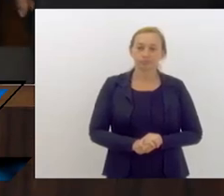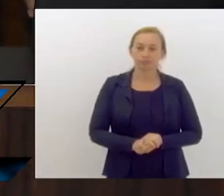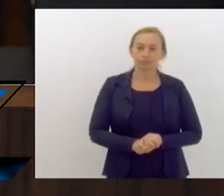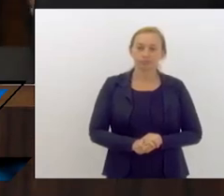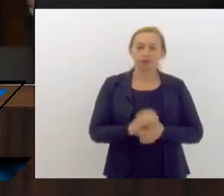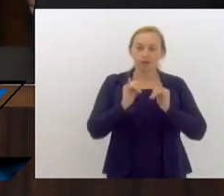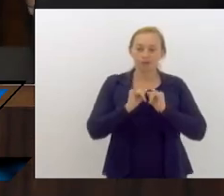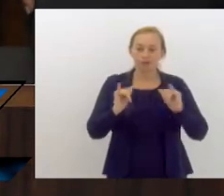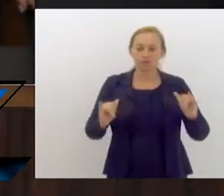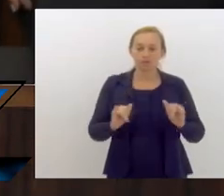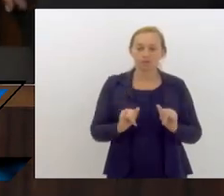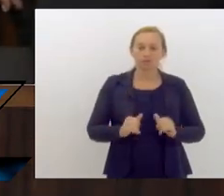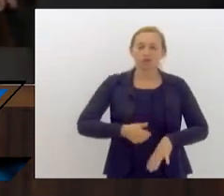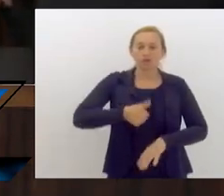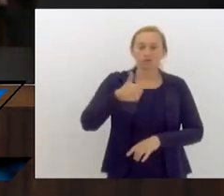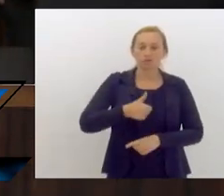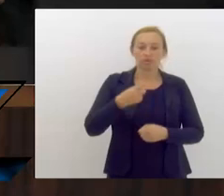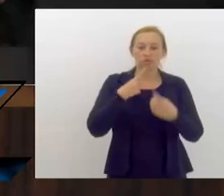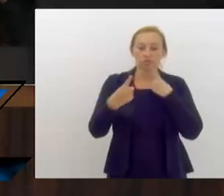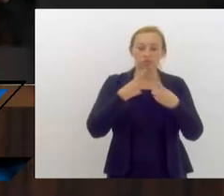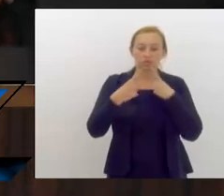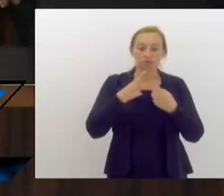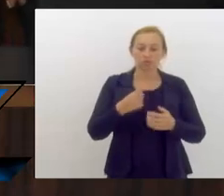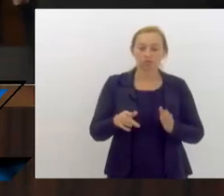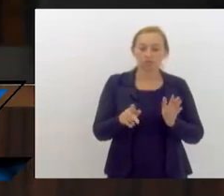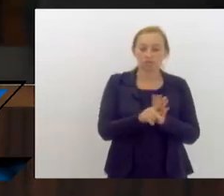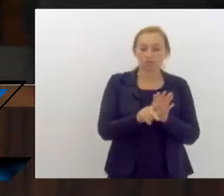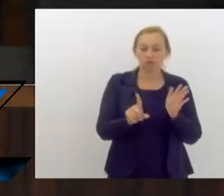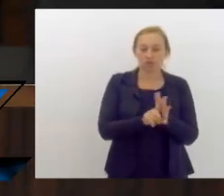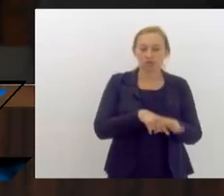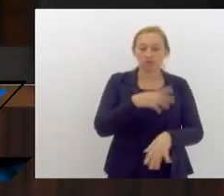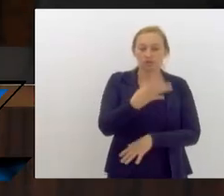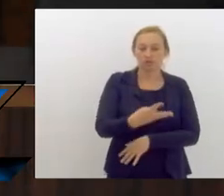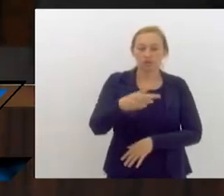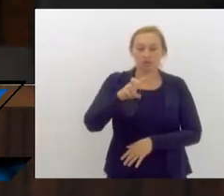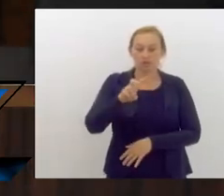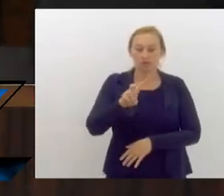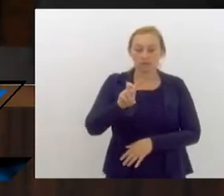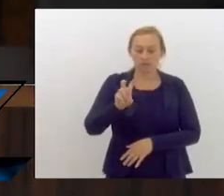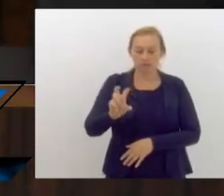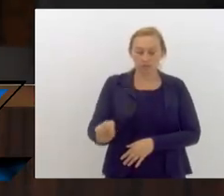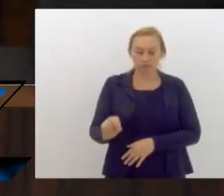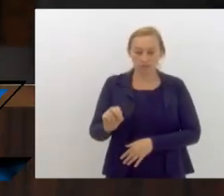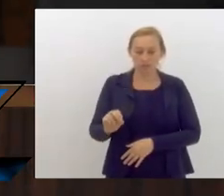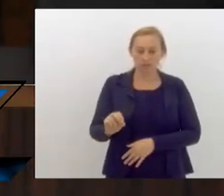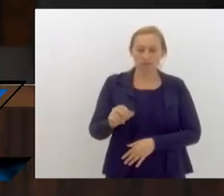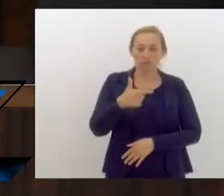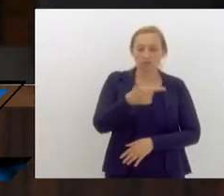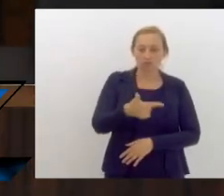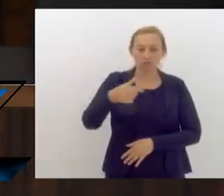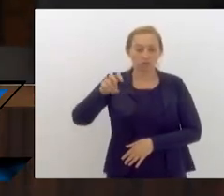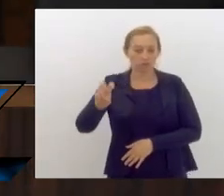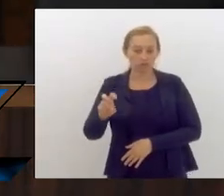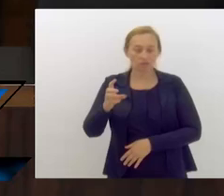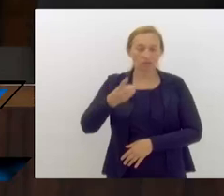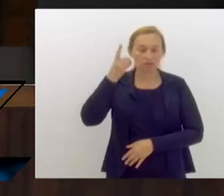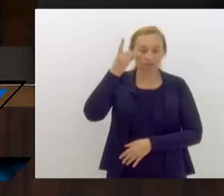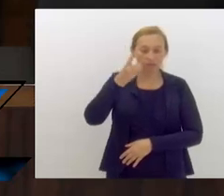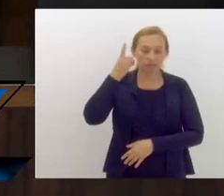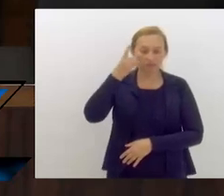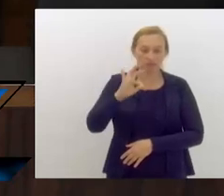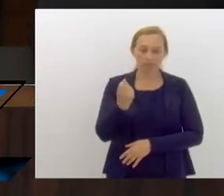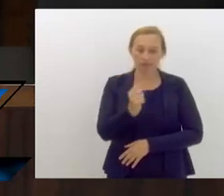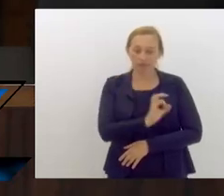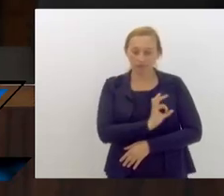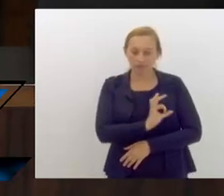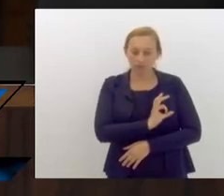anuncio em primeira discussão projeto de lei número 450 de 2015 de autoria do deputada Marta Rocha